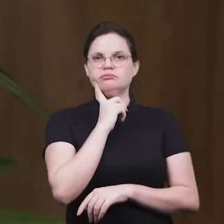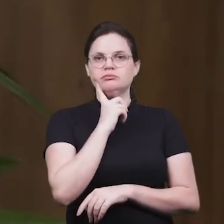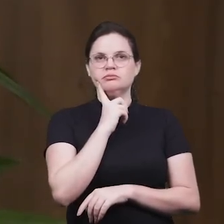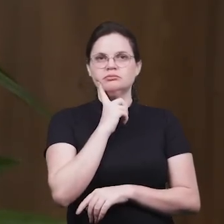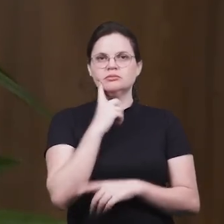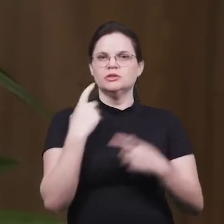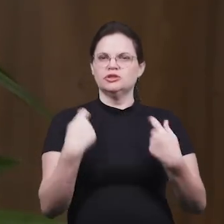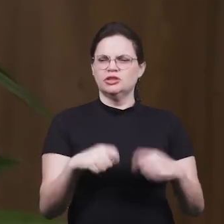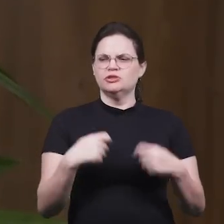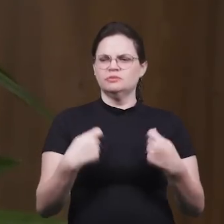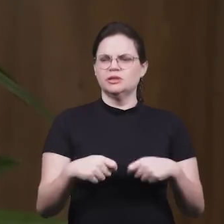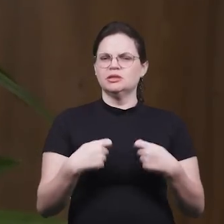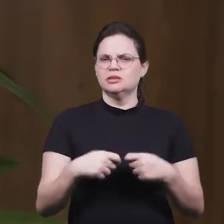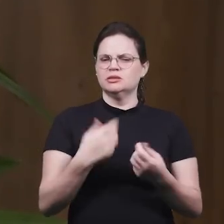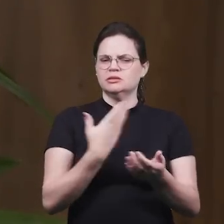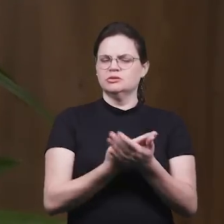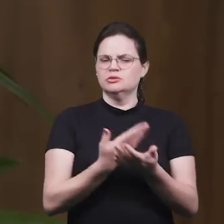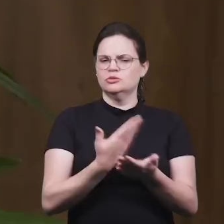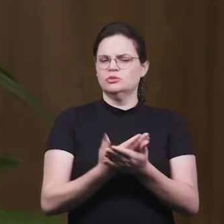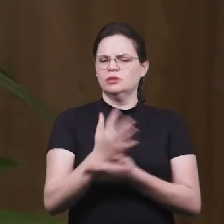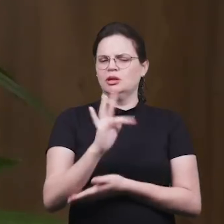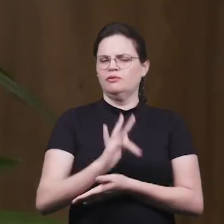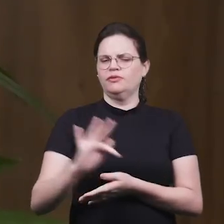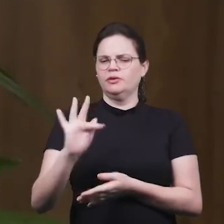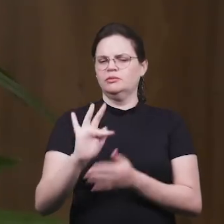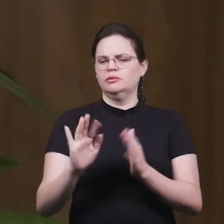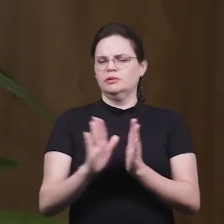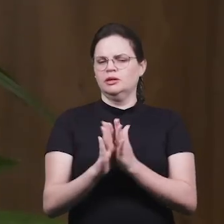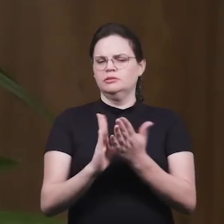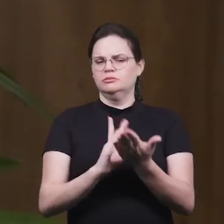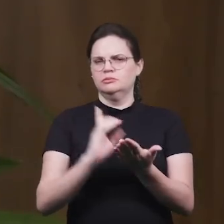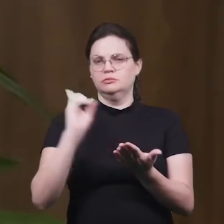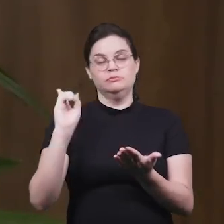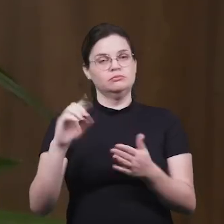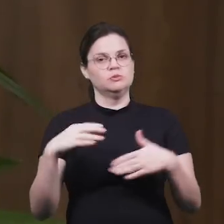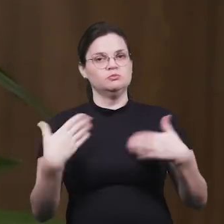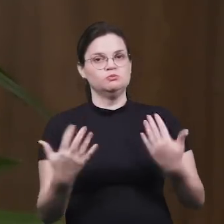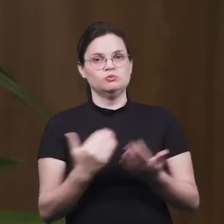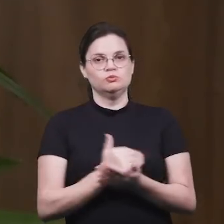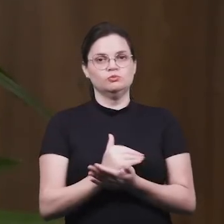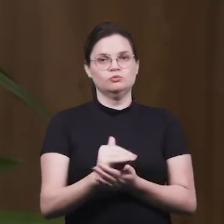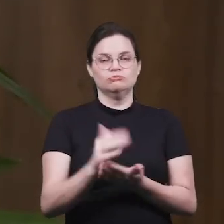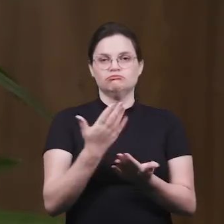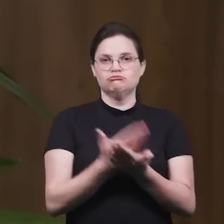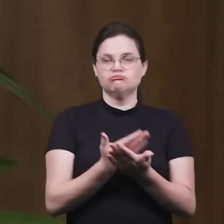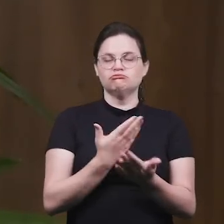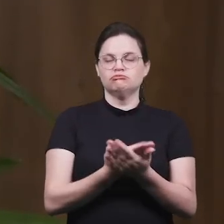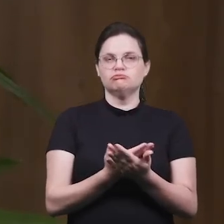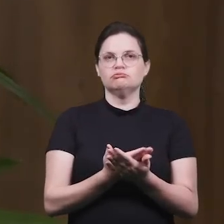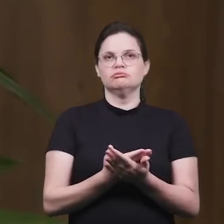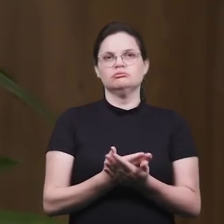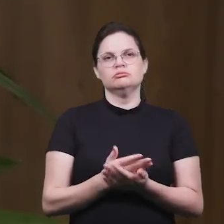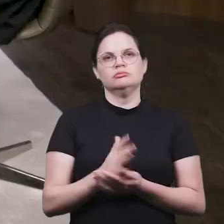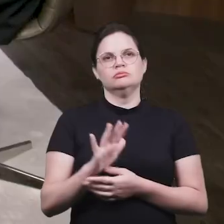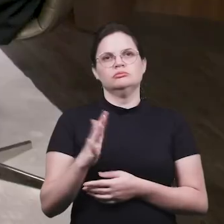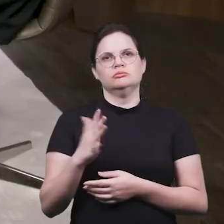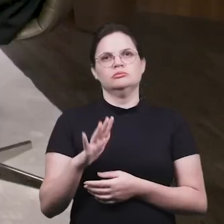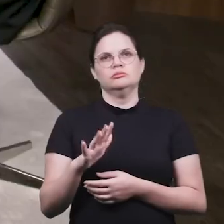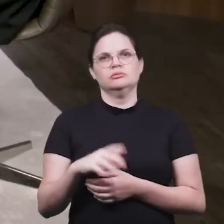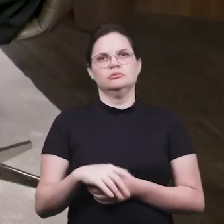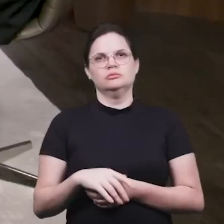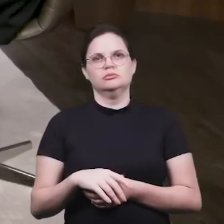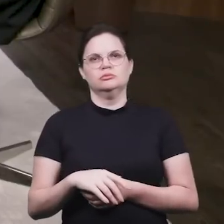curso bíblico naquela época. E começamos a estudar, inclusive depois